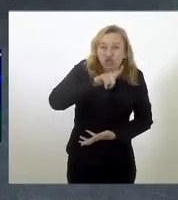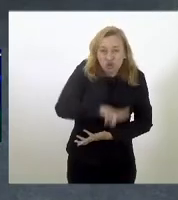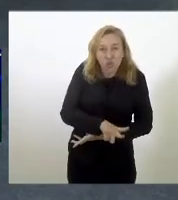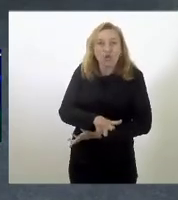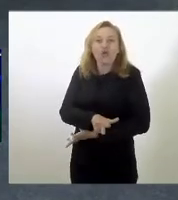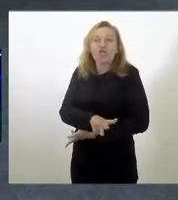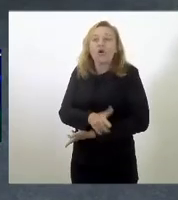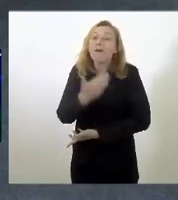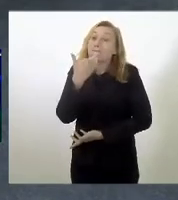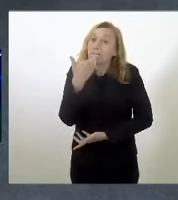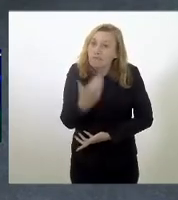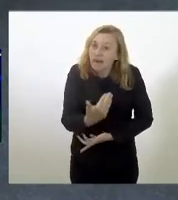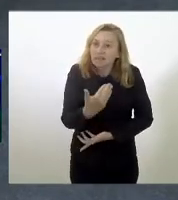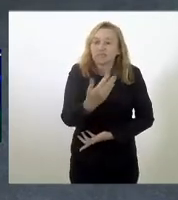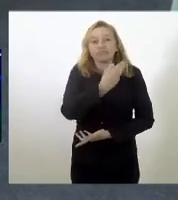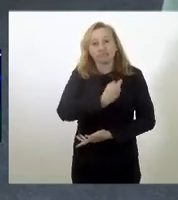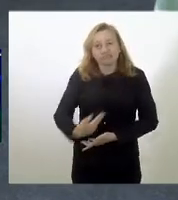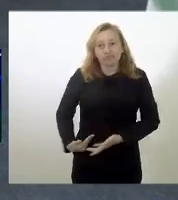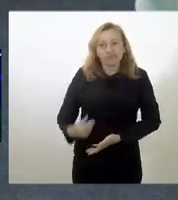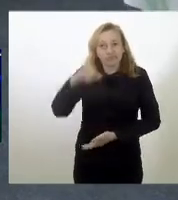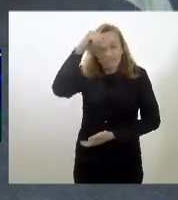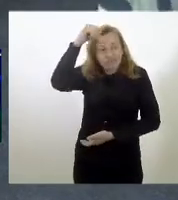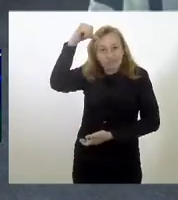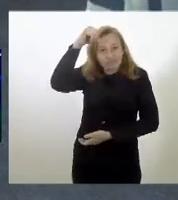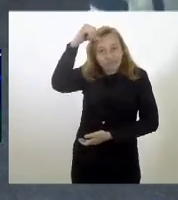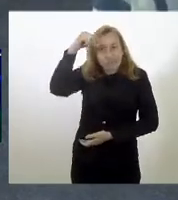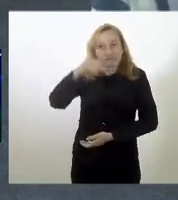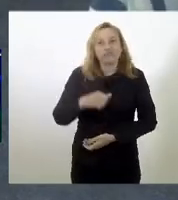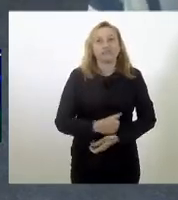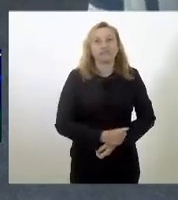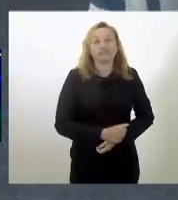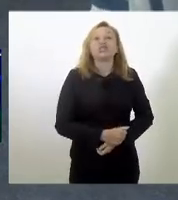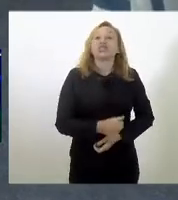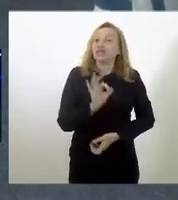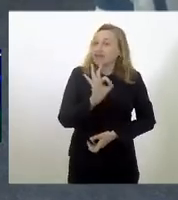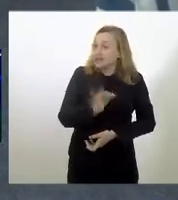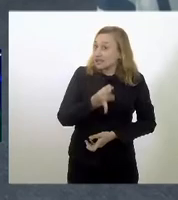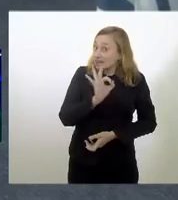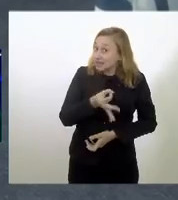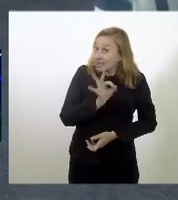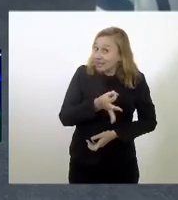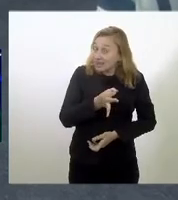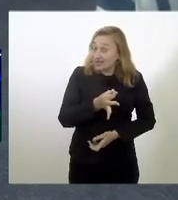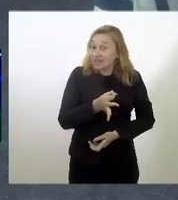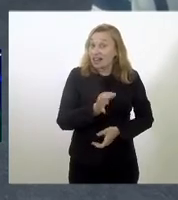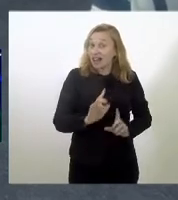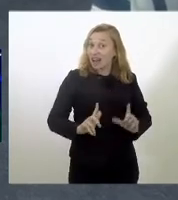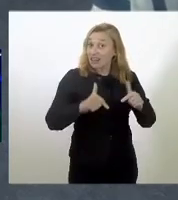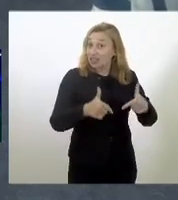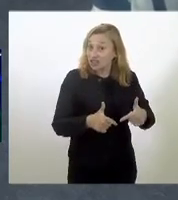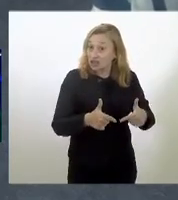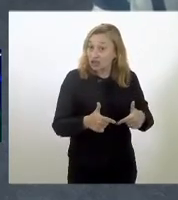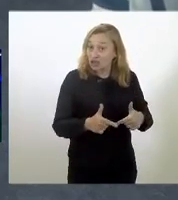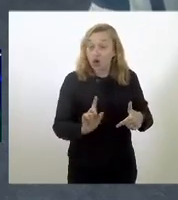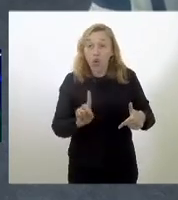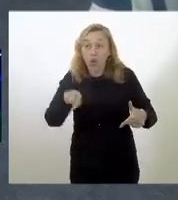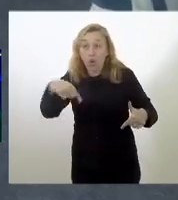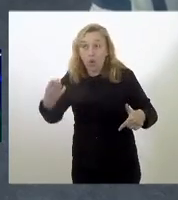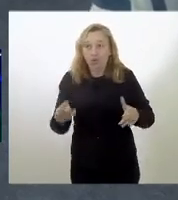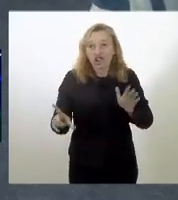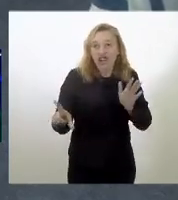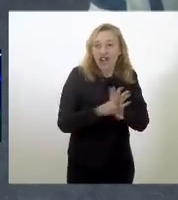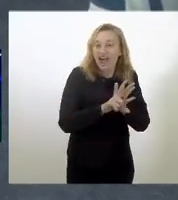vez solicitar ao governador Cláudio Castro que seja, de fato, colocado em prática uma outra lei de